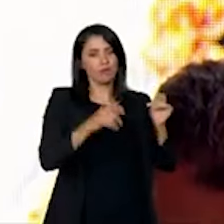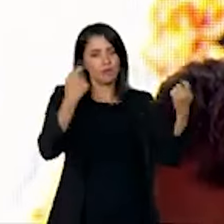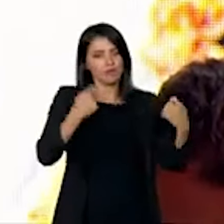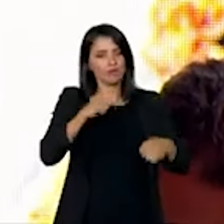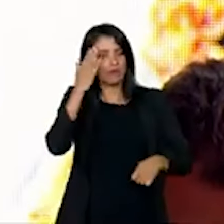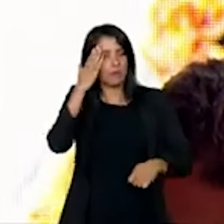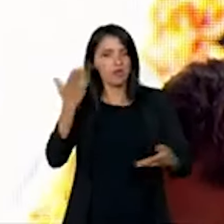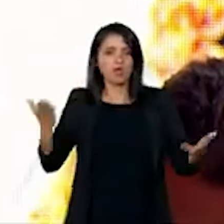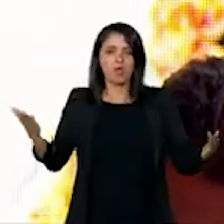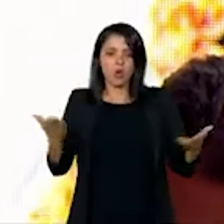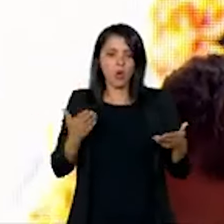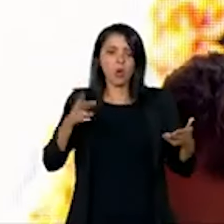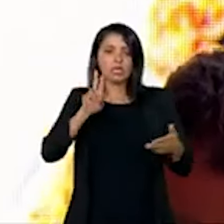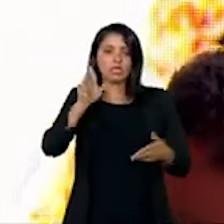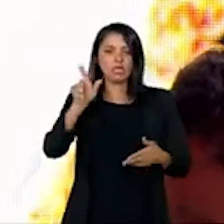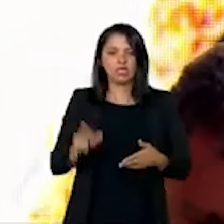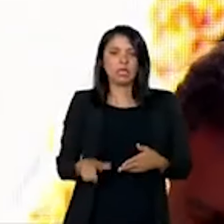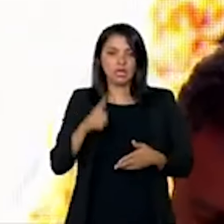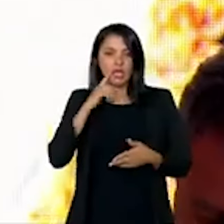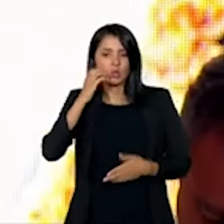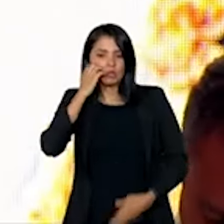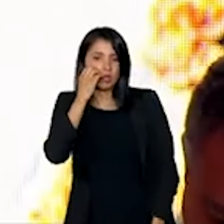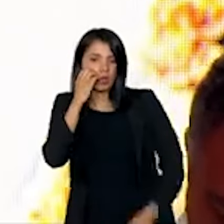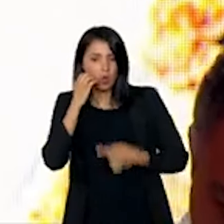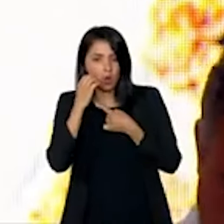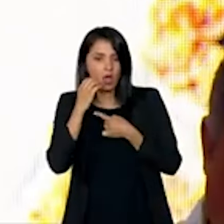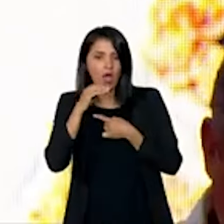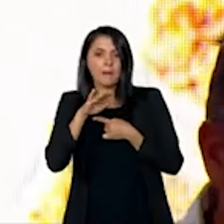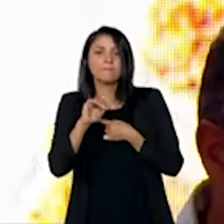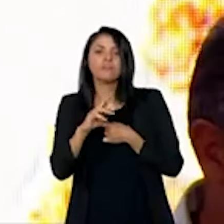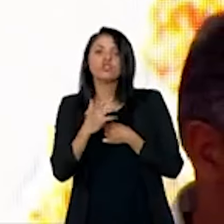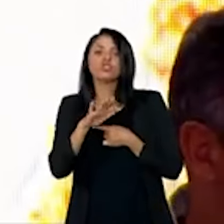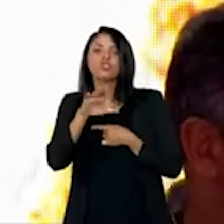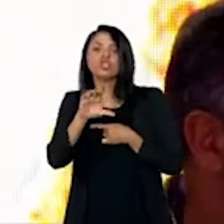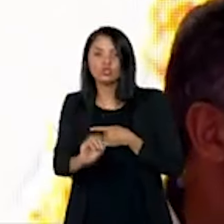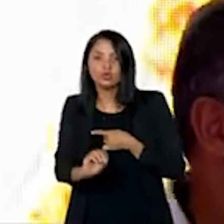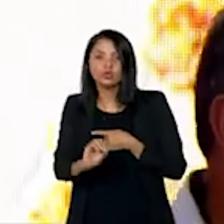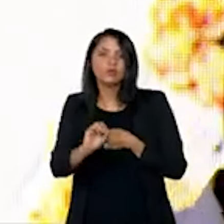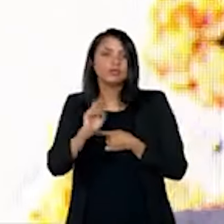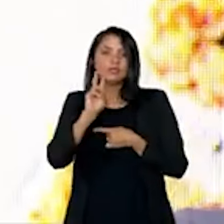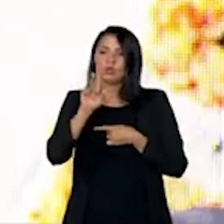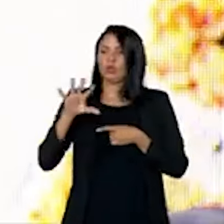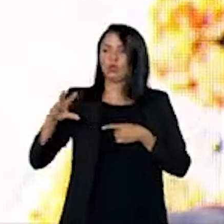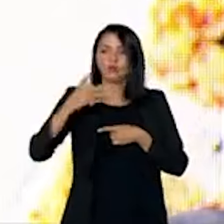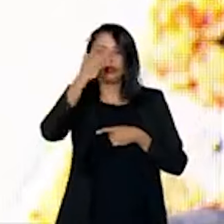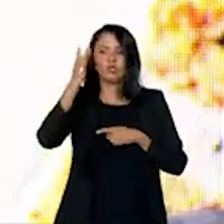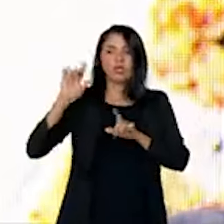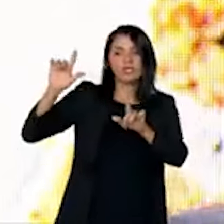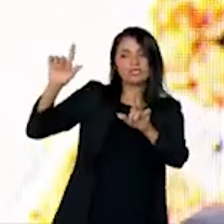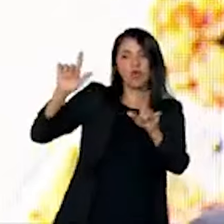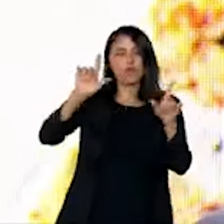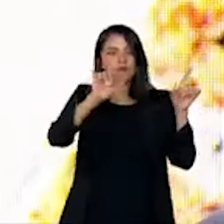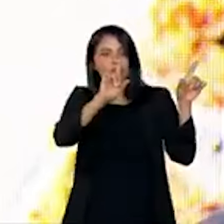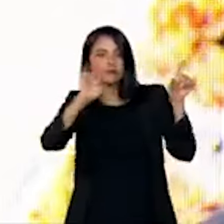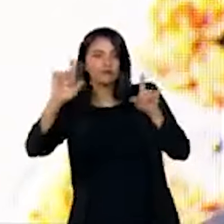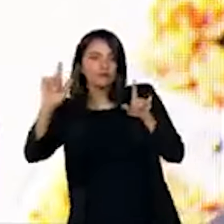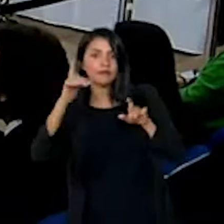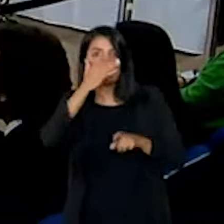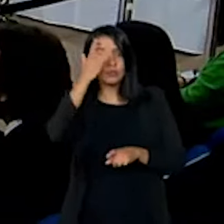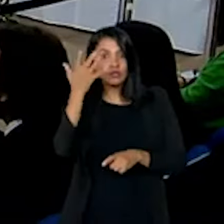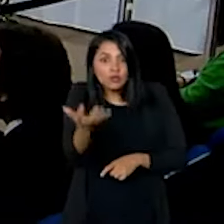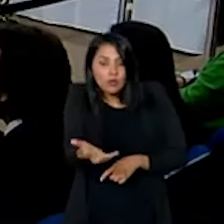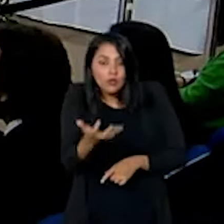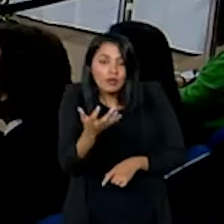que agora tem um bichinho chamado celular. E todo mundo quer uma selfie. E quando a pessoa quer uma